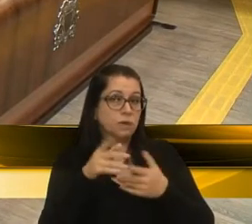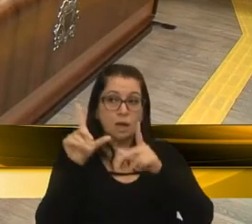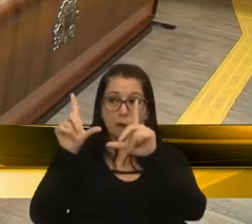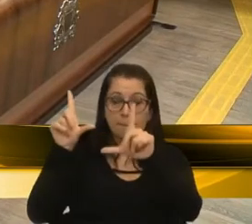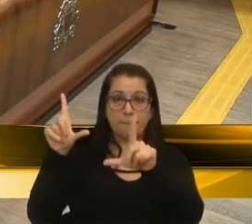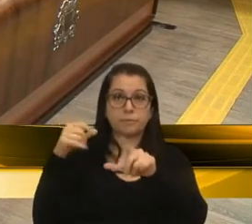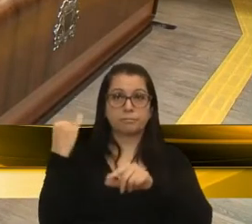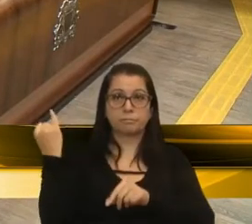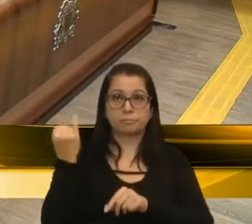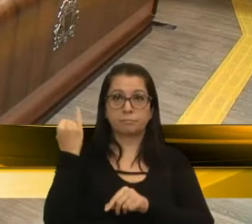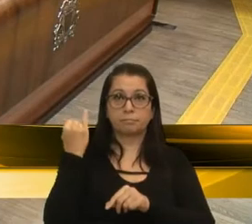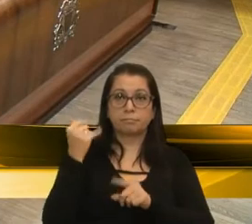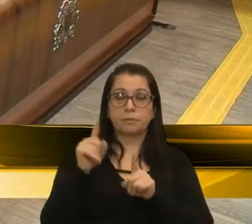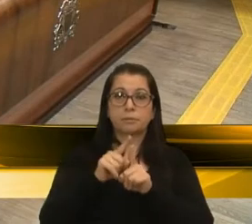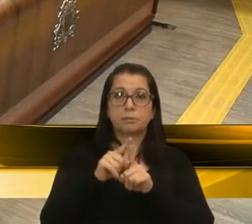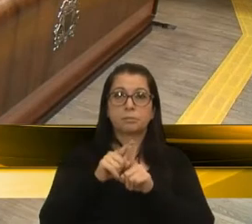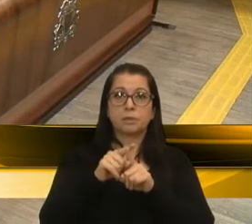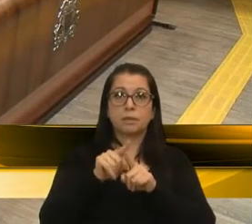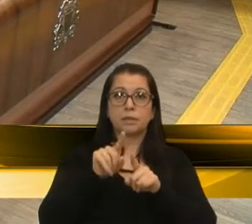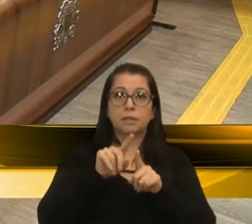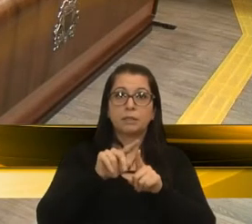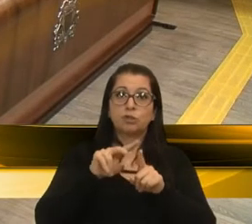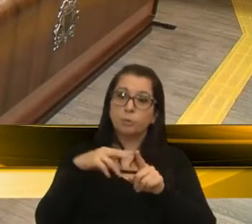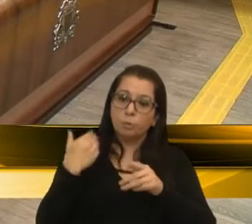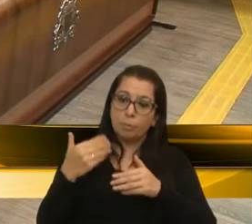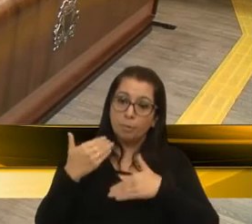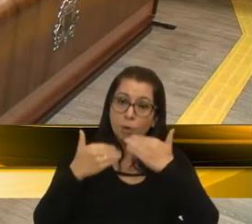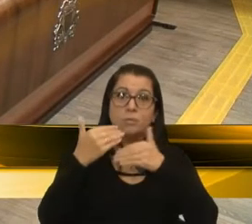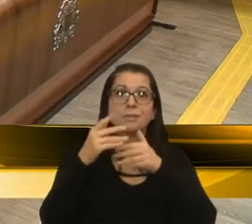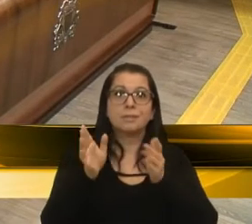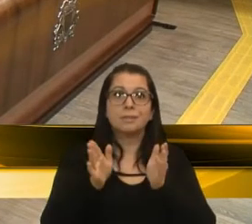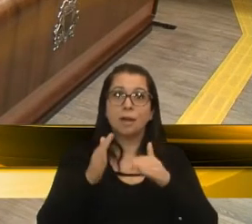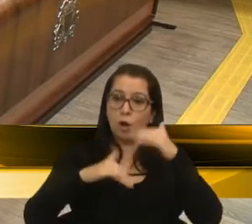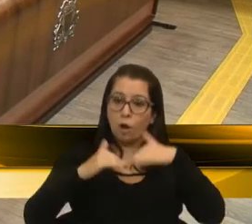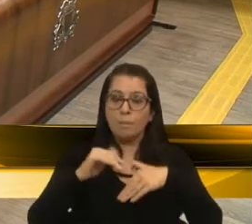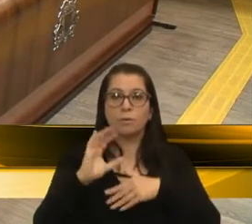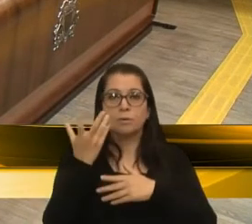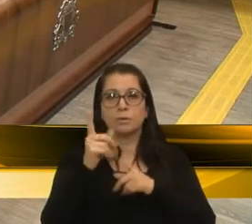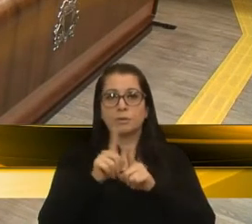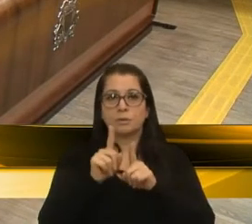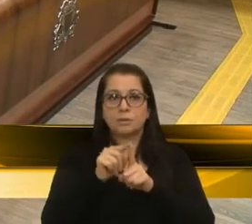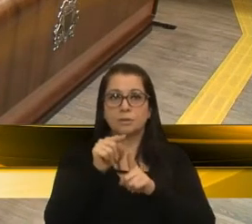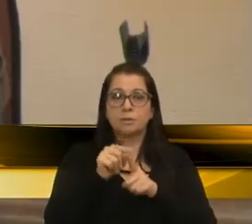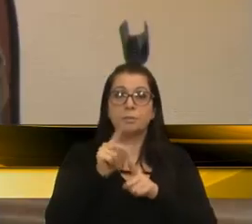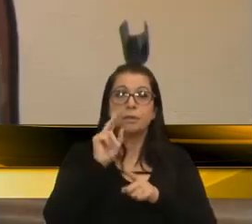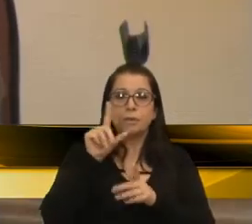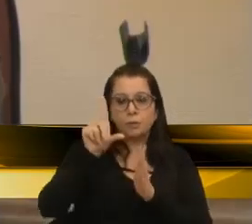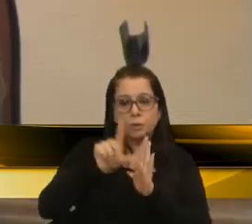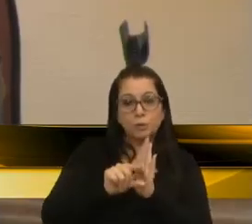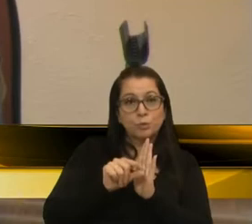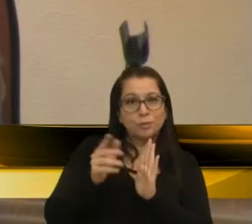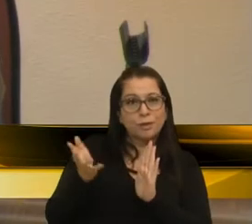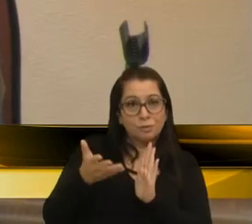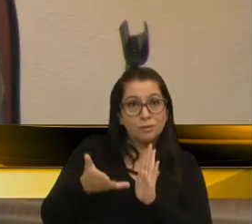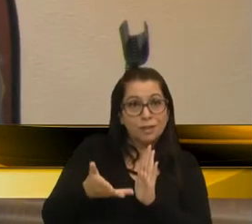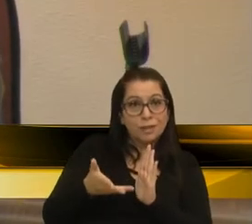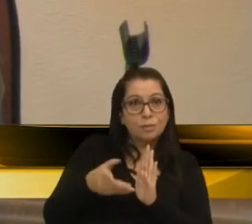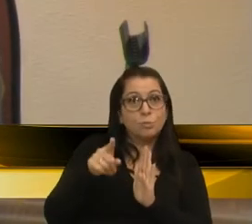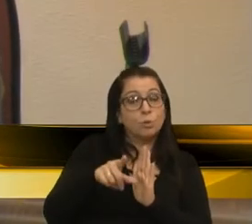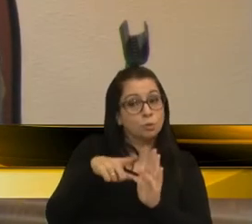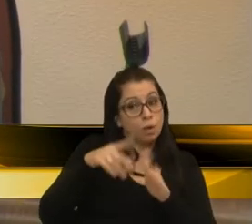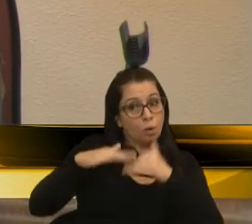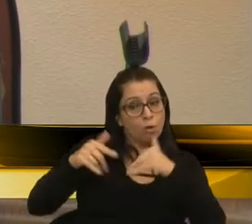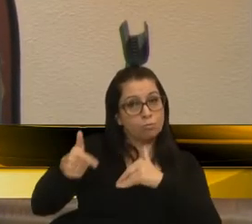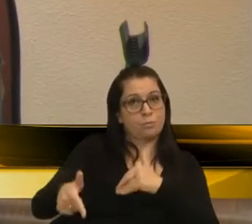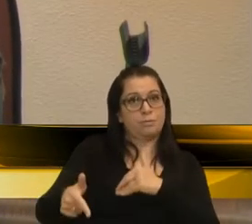são importantes para poder até viabilizar que a obra ocorra, para que as pessoas reduzam a velocidade, e enquanto está havendo a